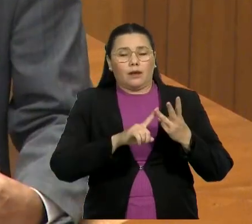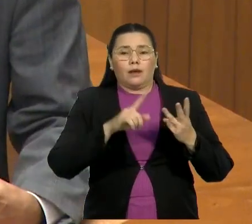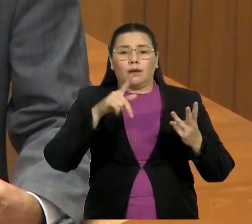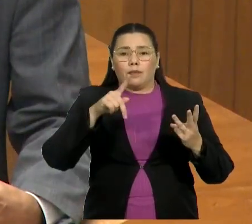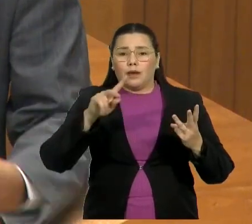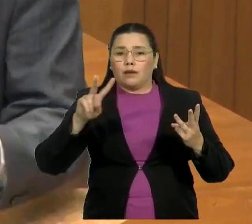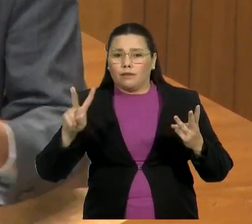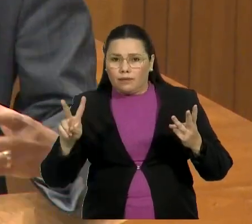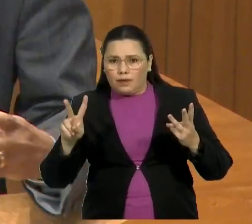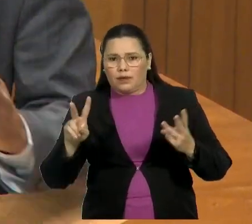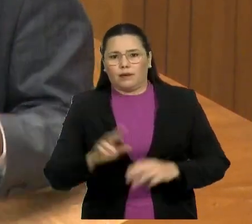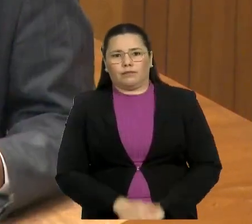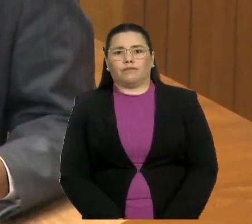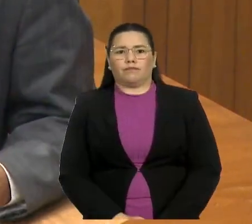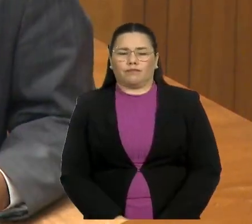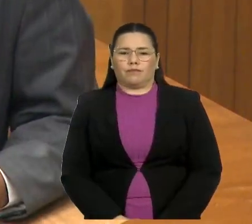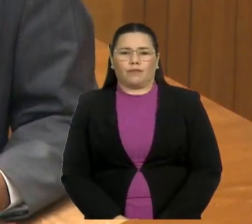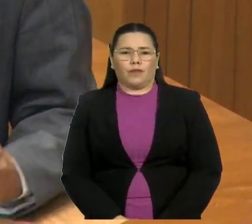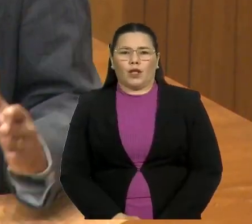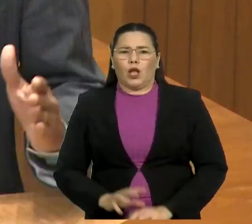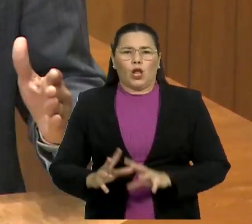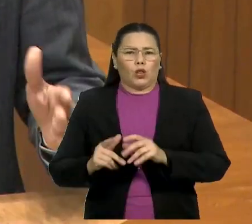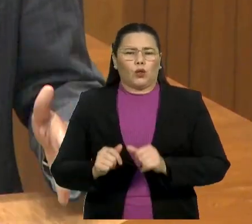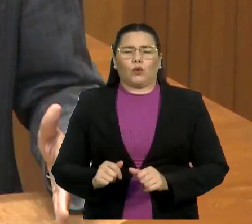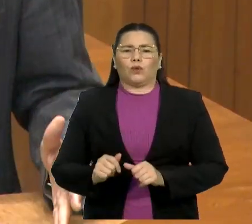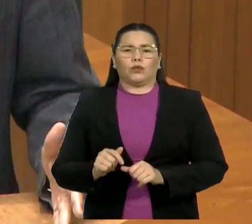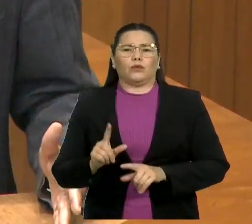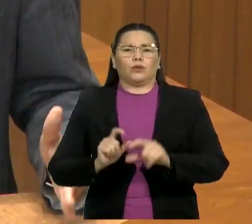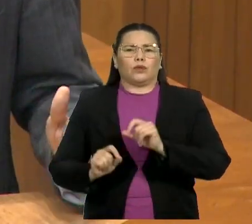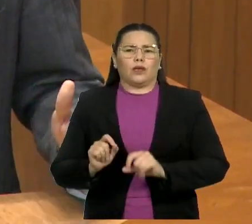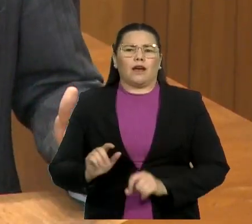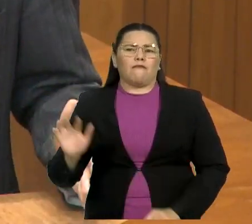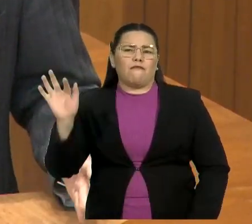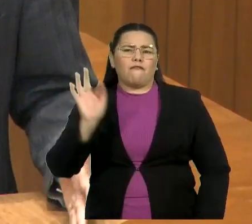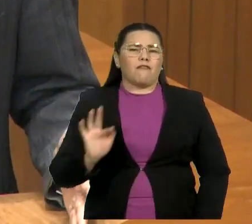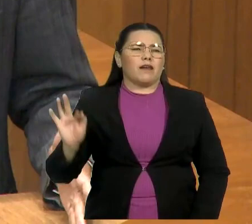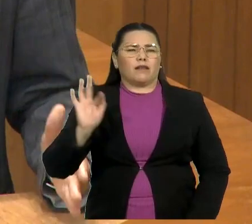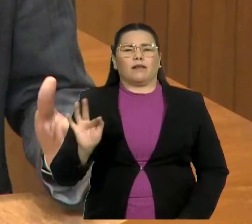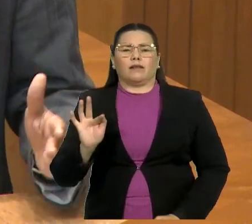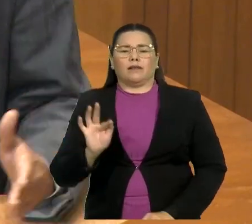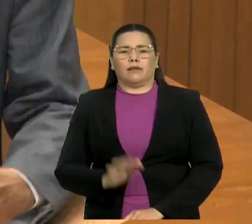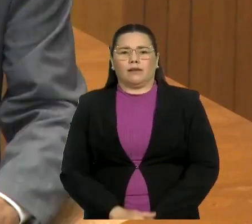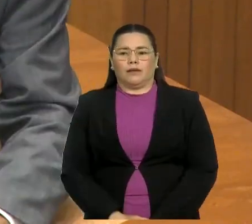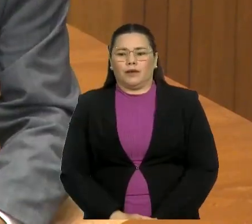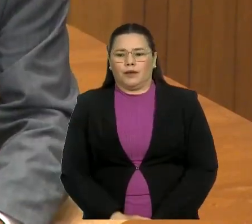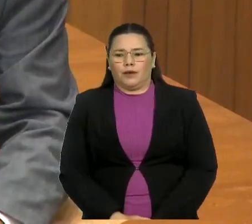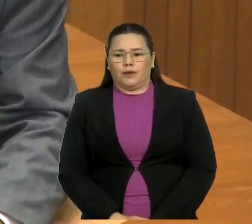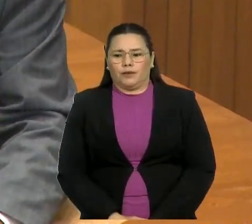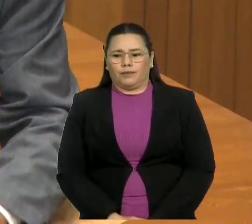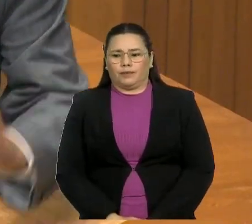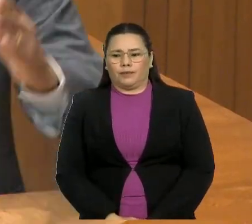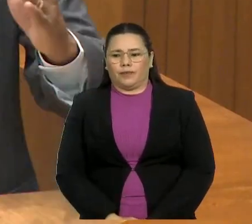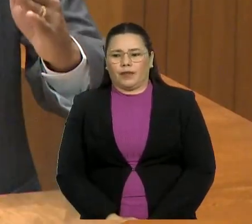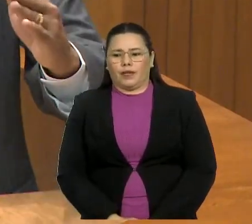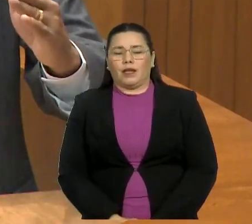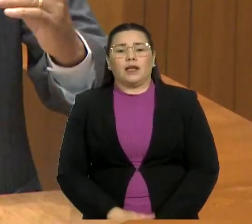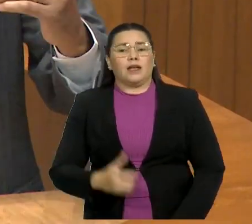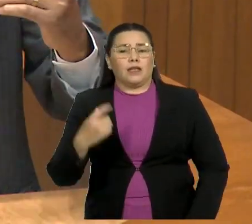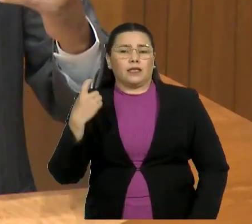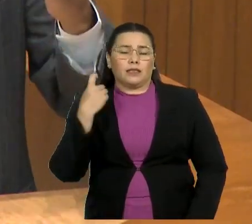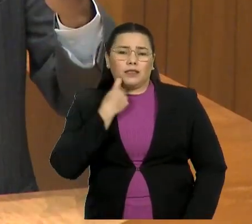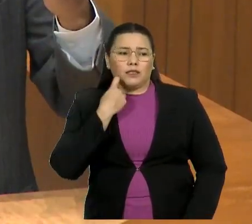a Federação. Assim como o nosso encontro, que iniciará na sexta-feira, a partir das 18 horas,